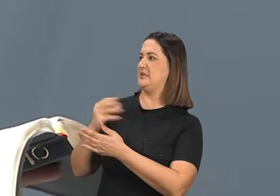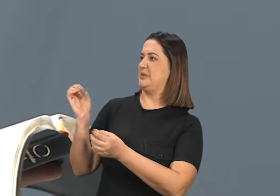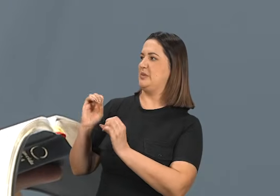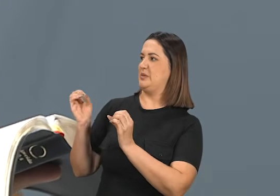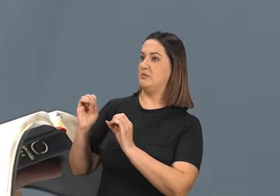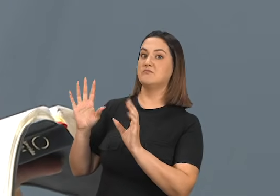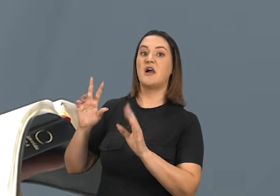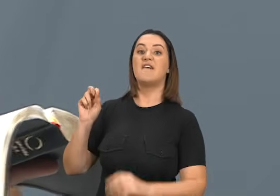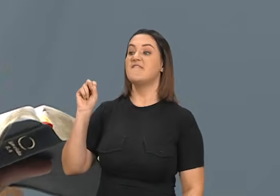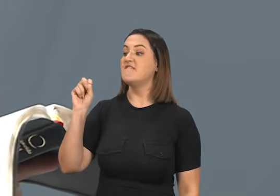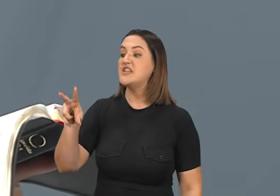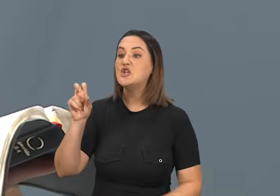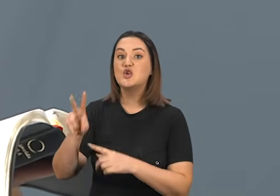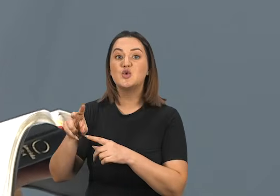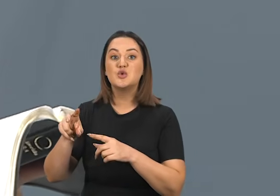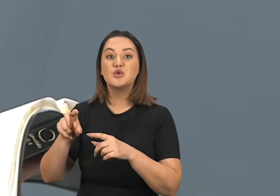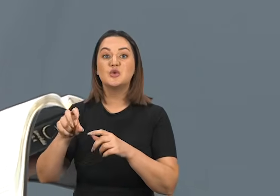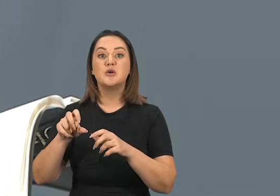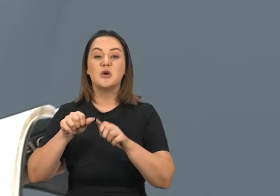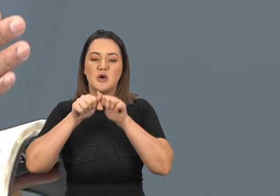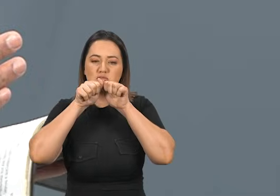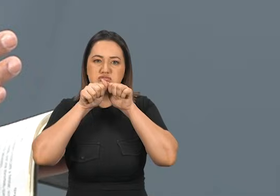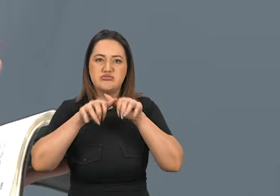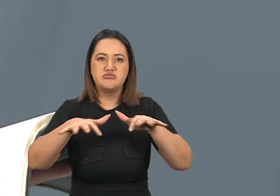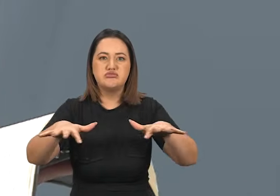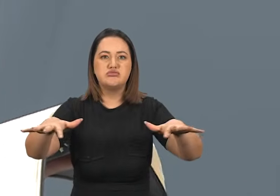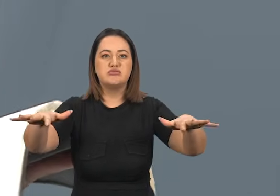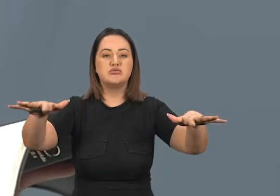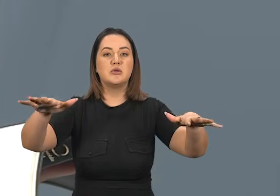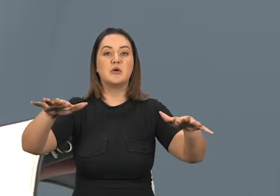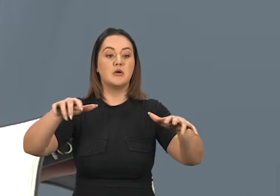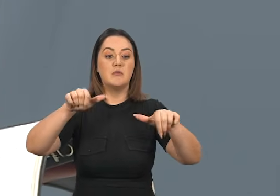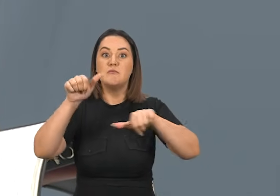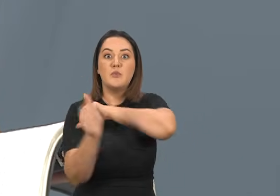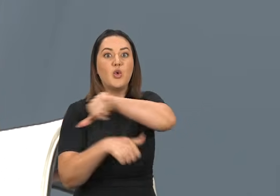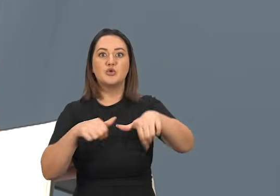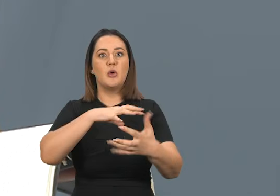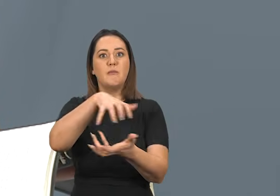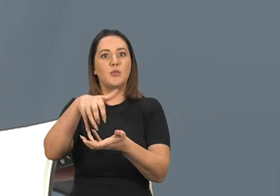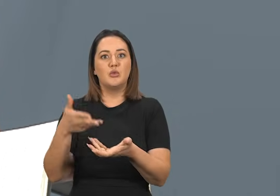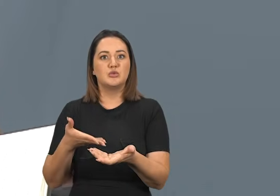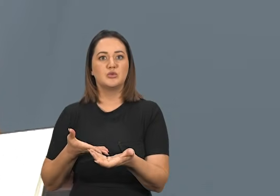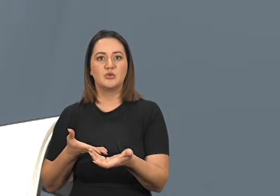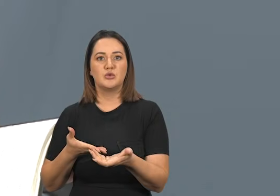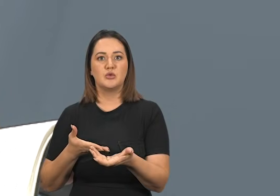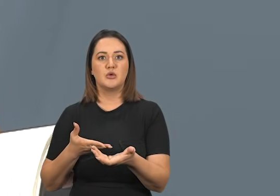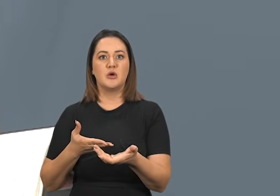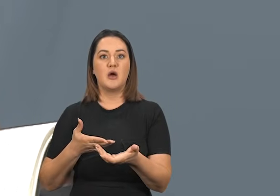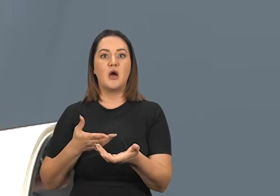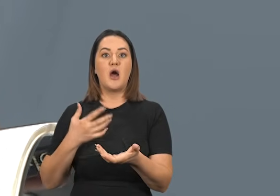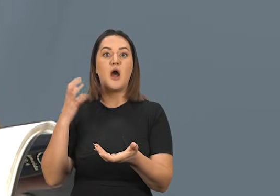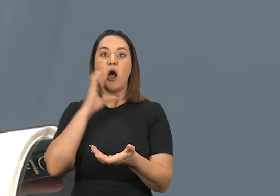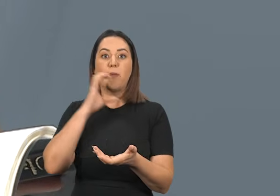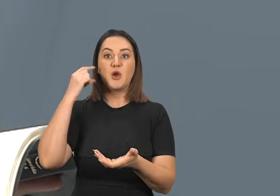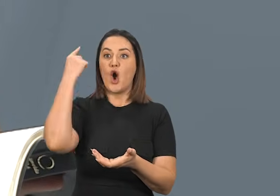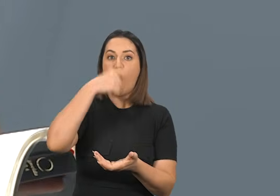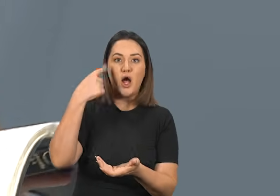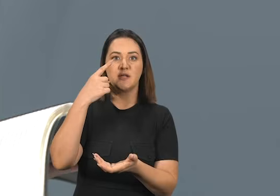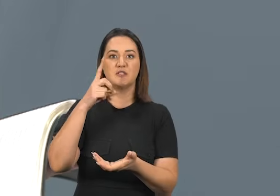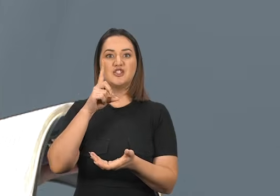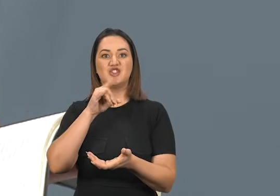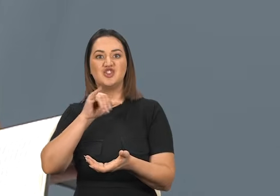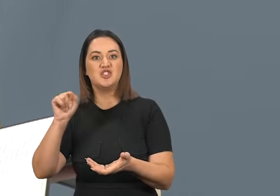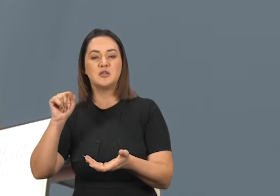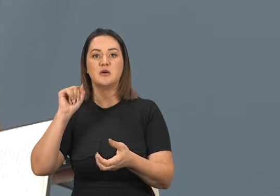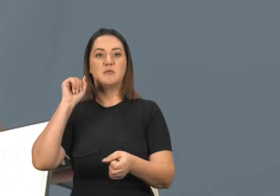Você viu que chegou o vírus, chegou a epidemia, virou uma pandemia, em questão de horas, de dias,